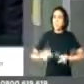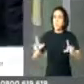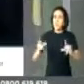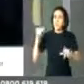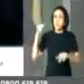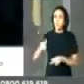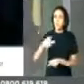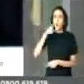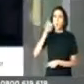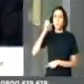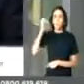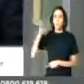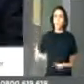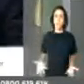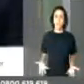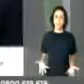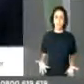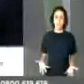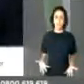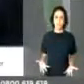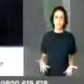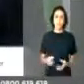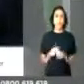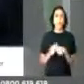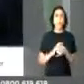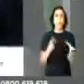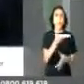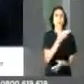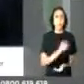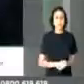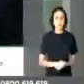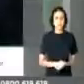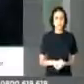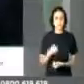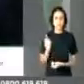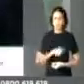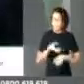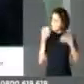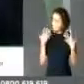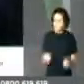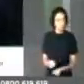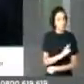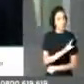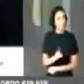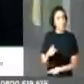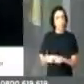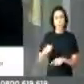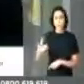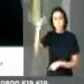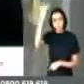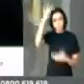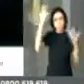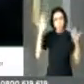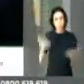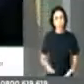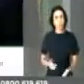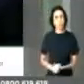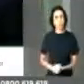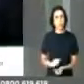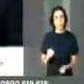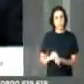em plenário a anistia para o Caixa 2. Nós não vamos aceitar isso, porque isso é um absurdo que está se praticando